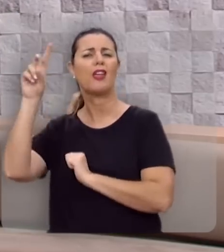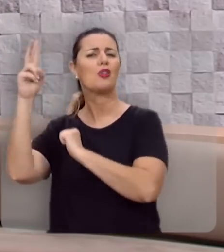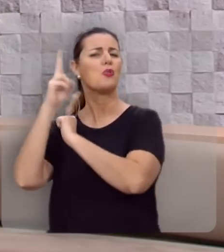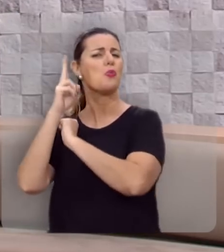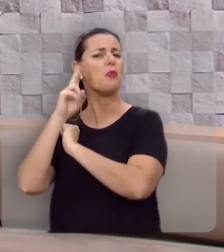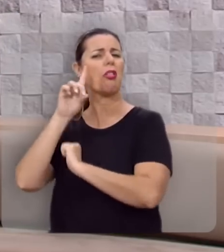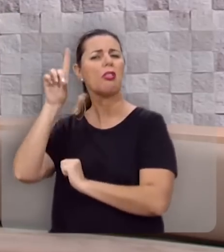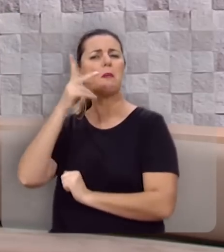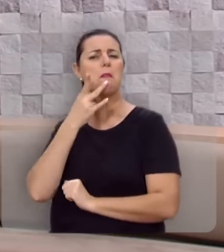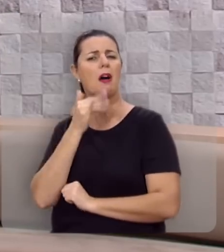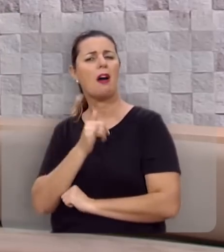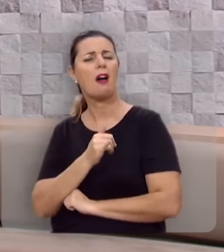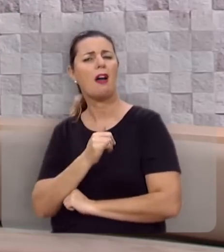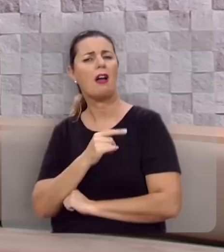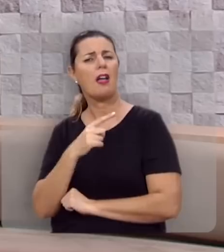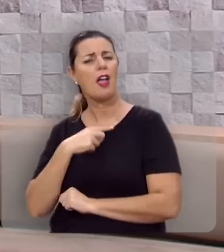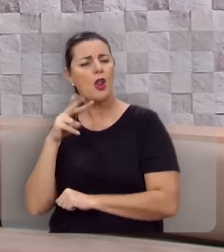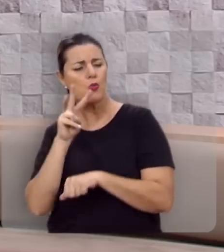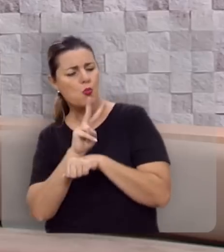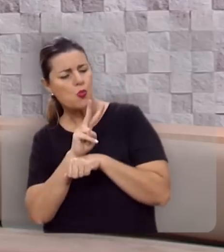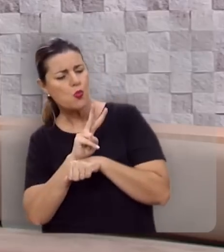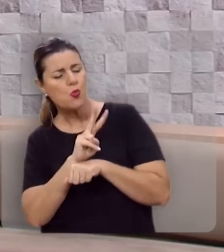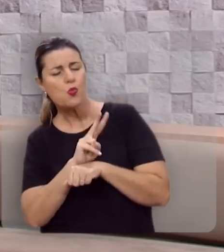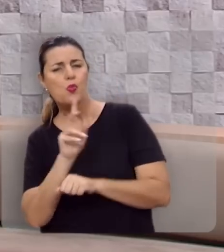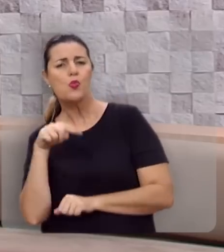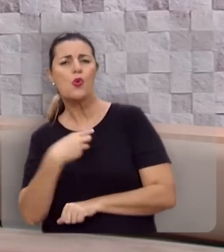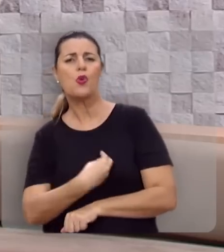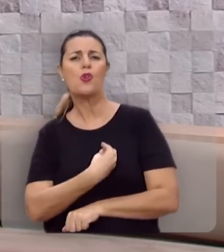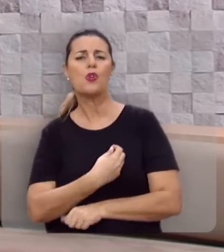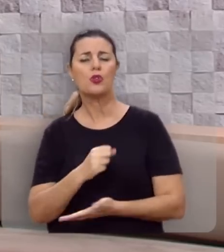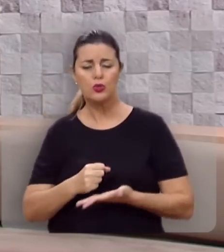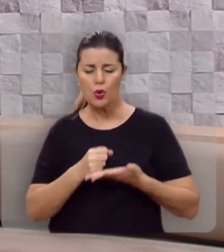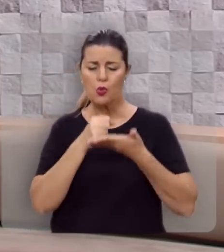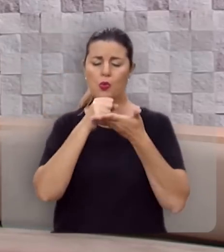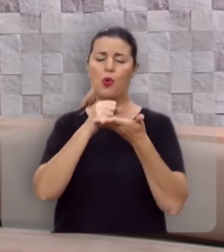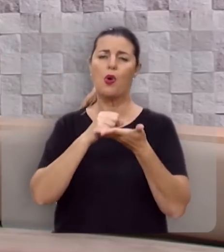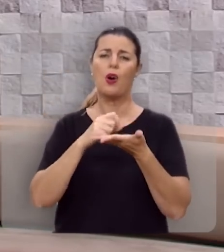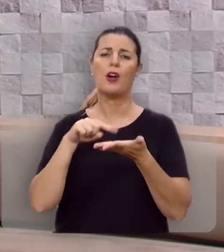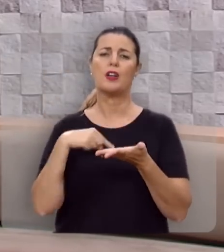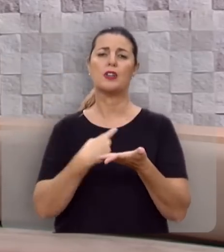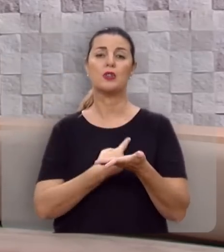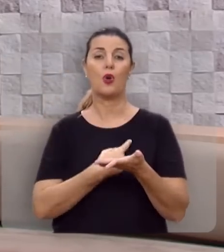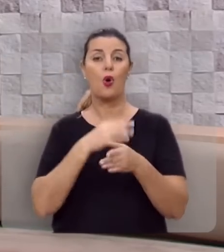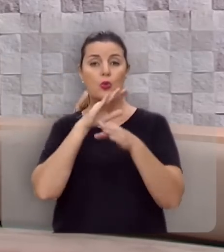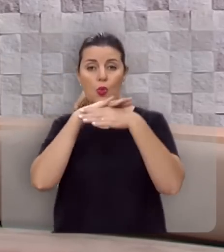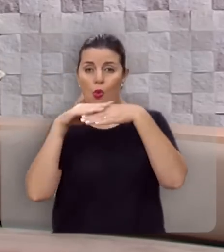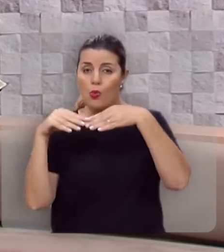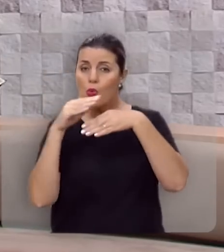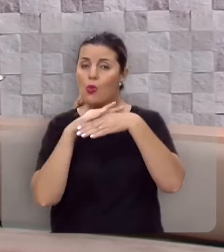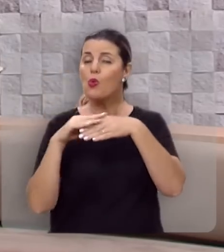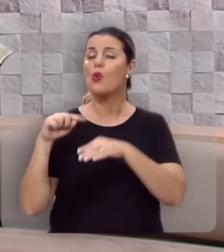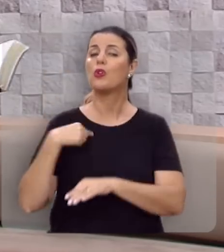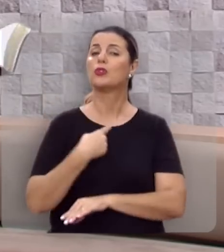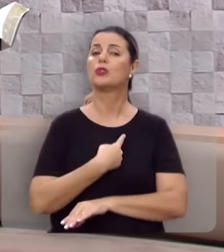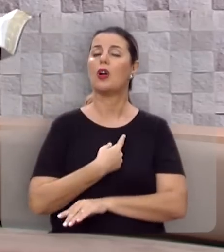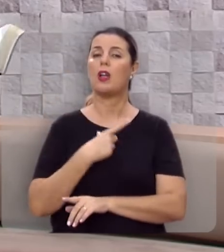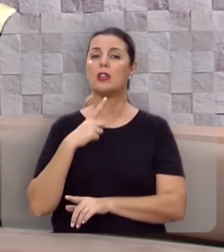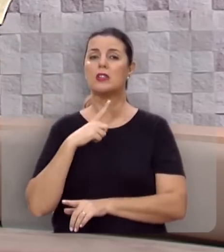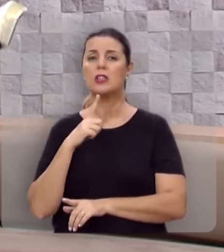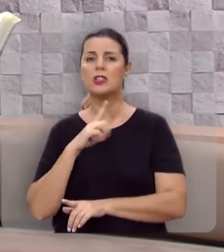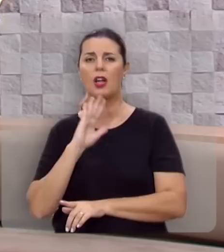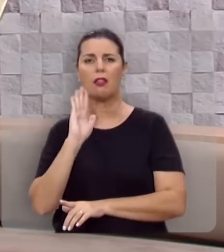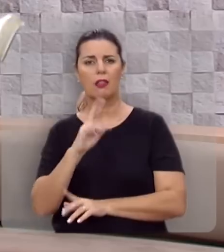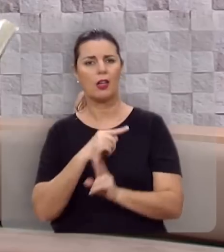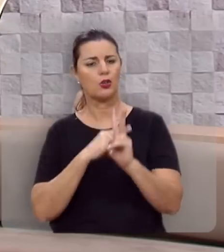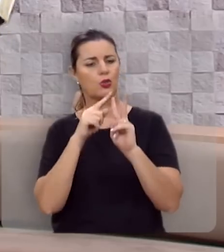no cuidado do Pai, que Ele vela por você, que Ele socorre você, que Ele consola você, que Ele já escalou